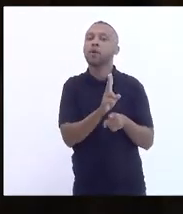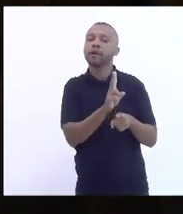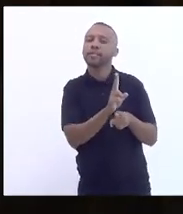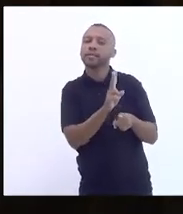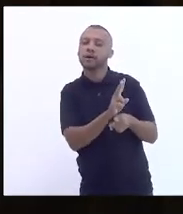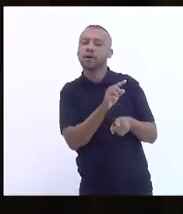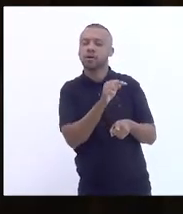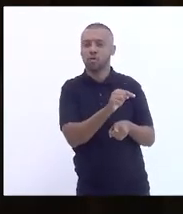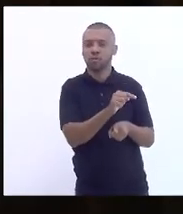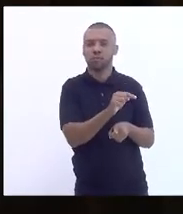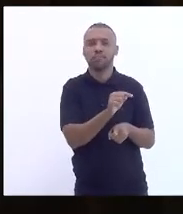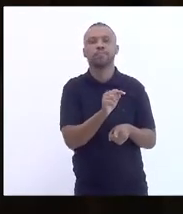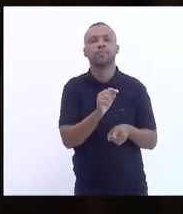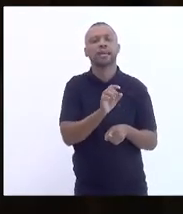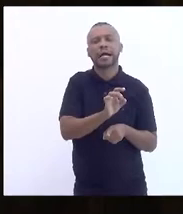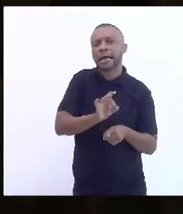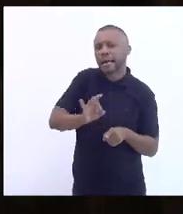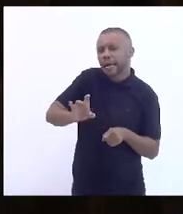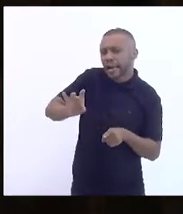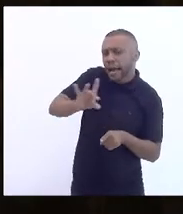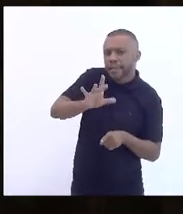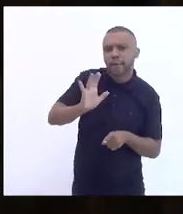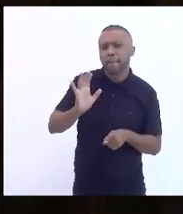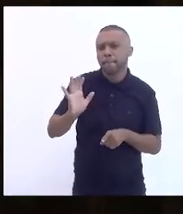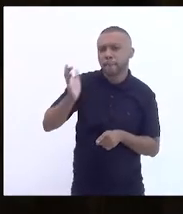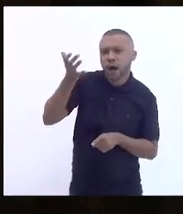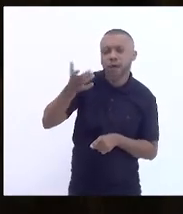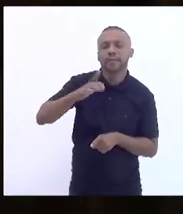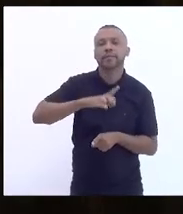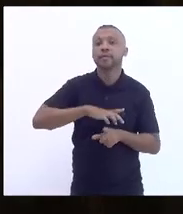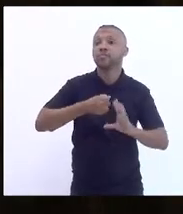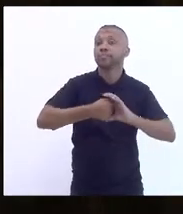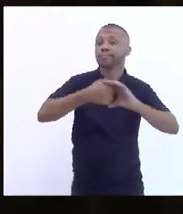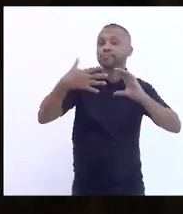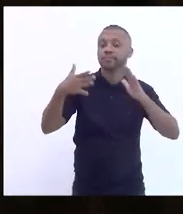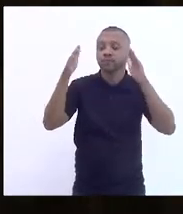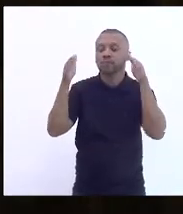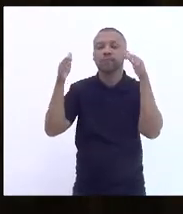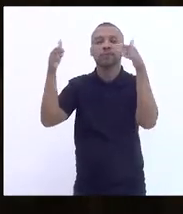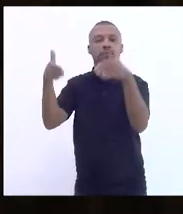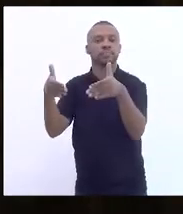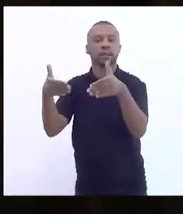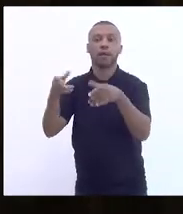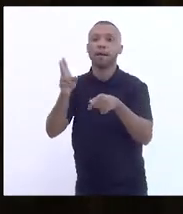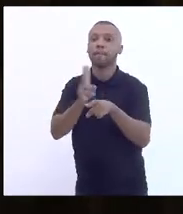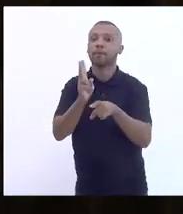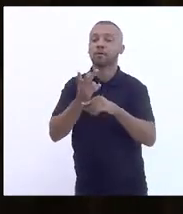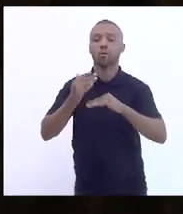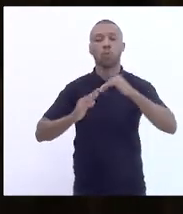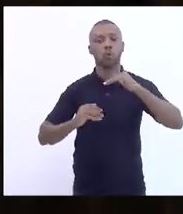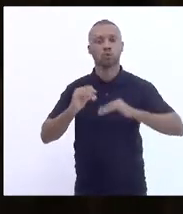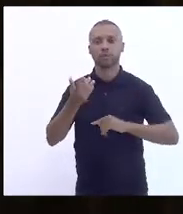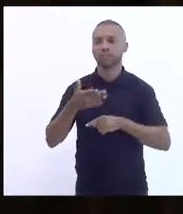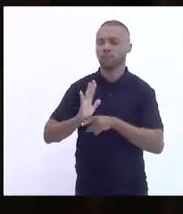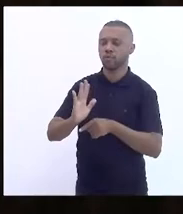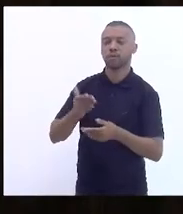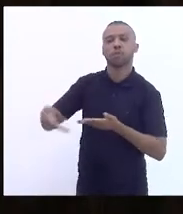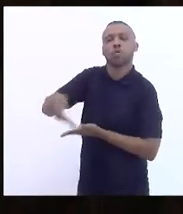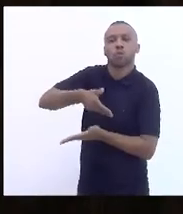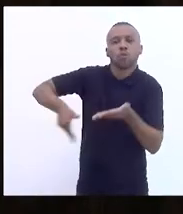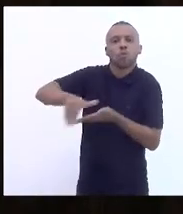ela tem a cada caso tem sua especificidade e ela é uma proteção construída de maneira coletiva